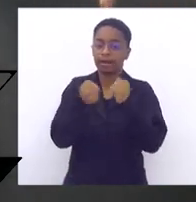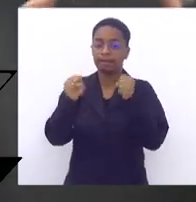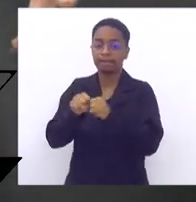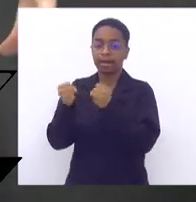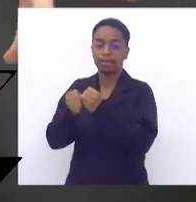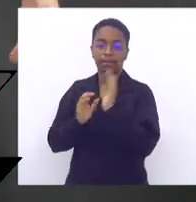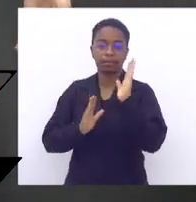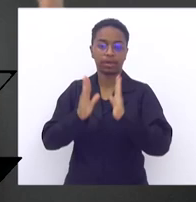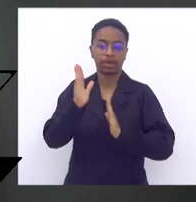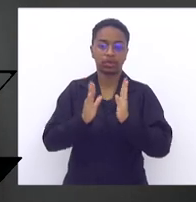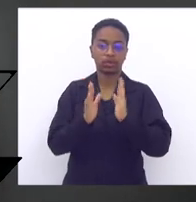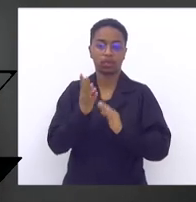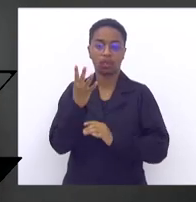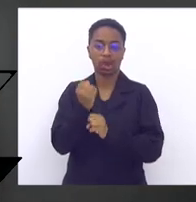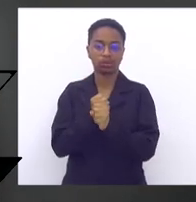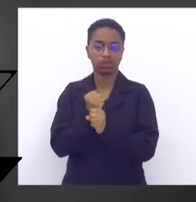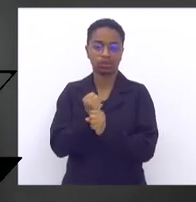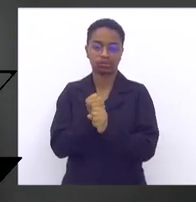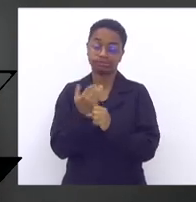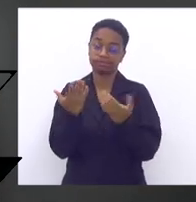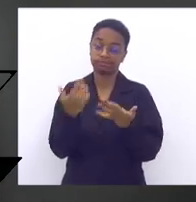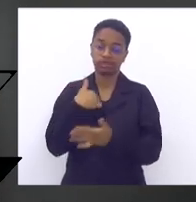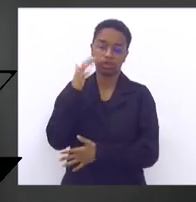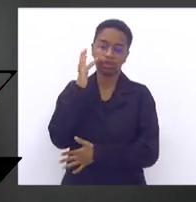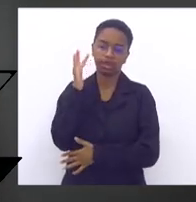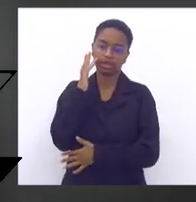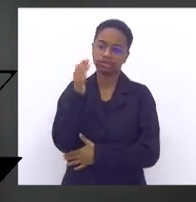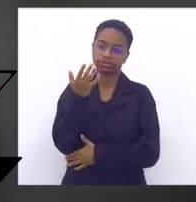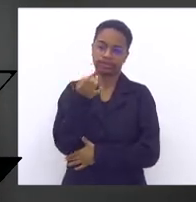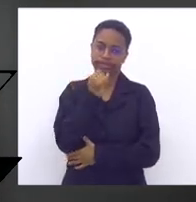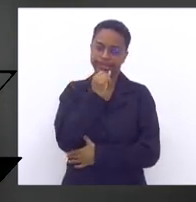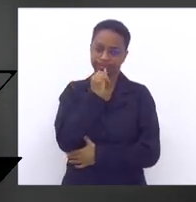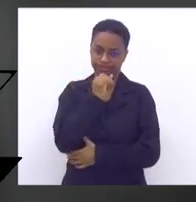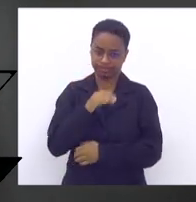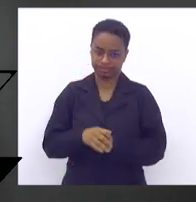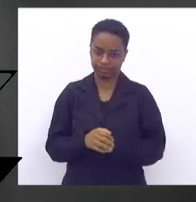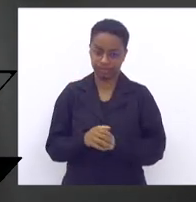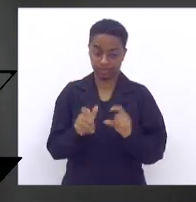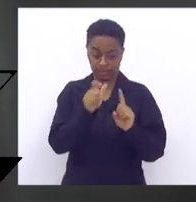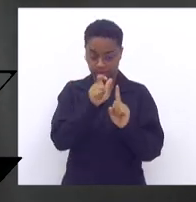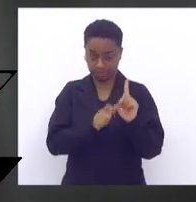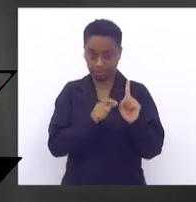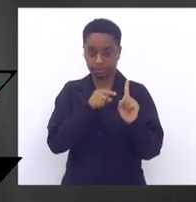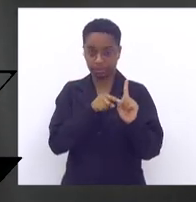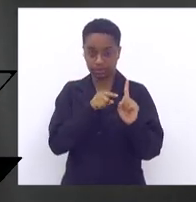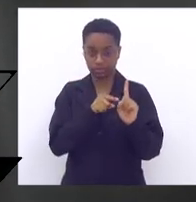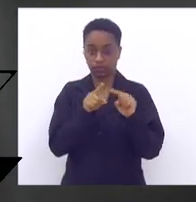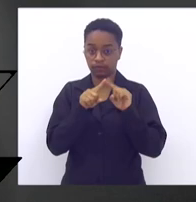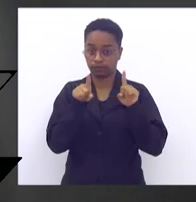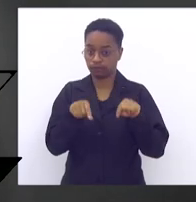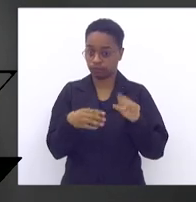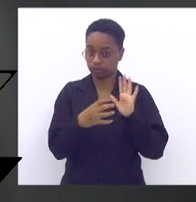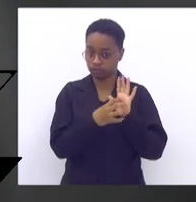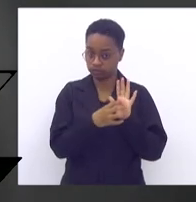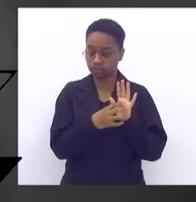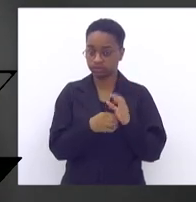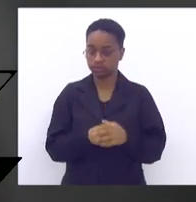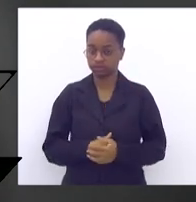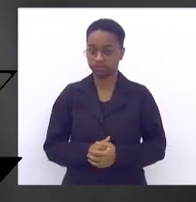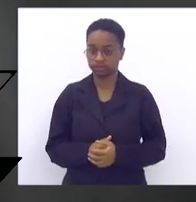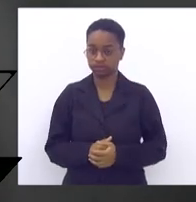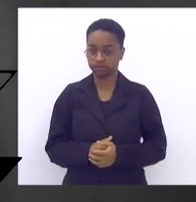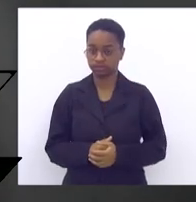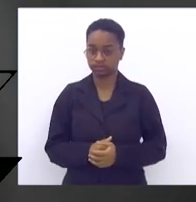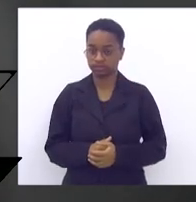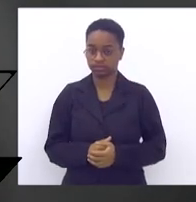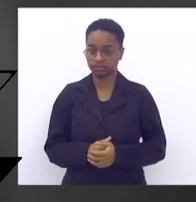Então, quando eu li, eu também fiquei imaginando. Bom, imagine que um cidadão, funcionário público,